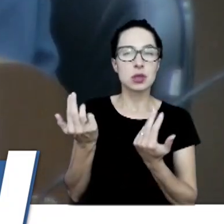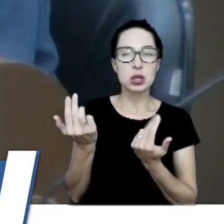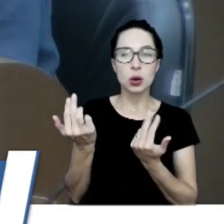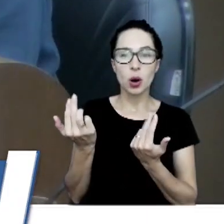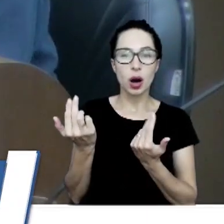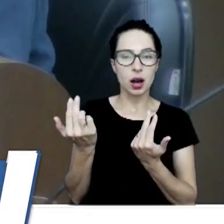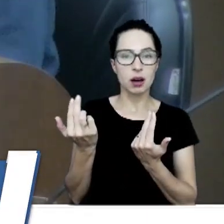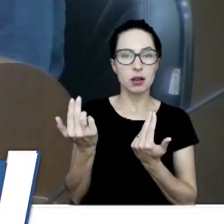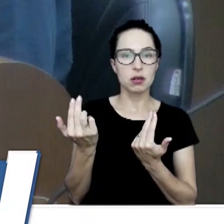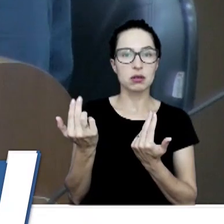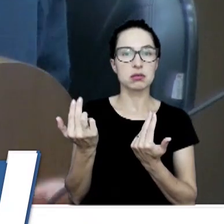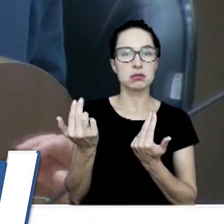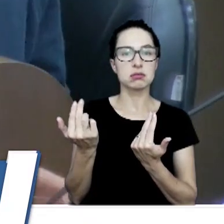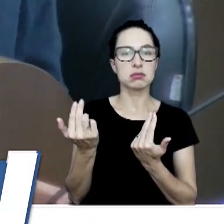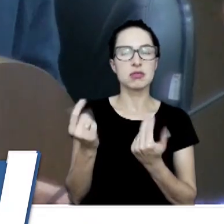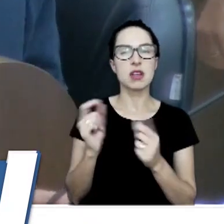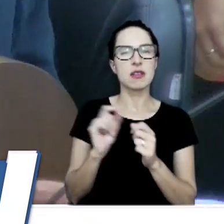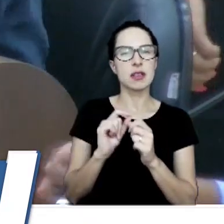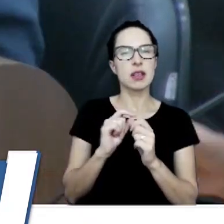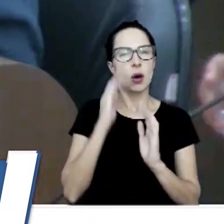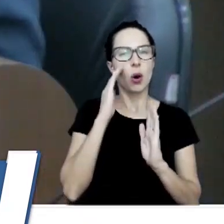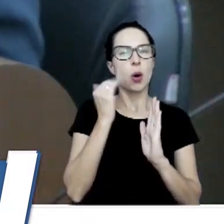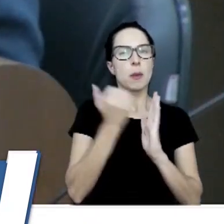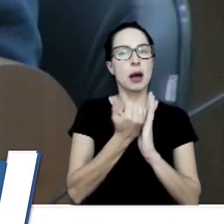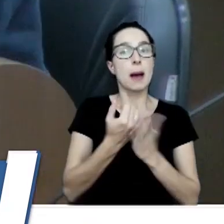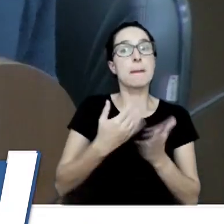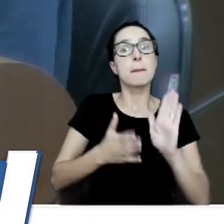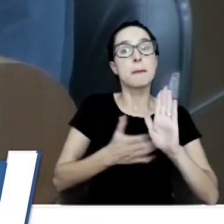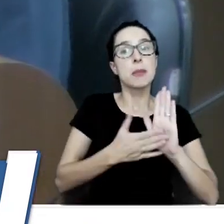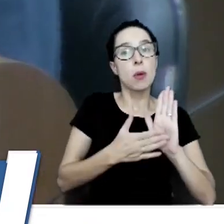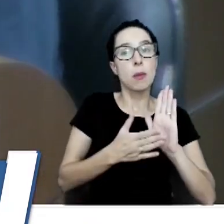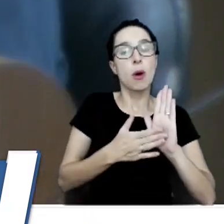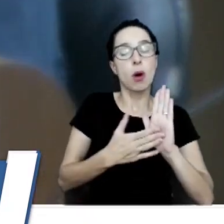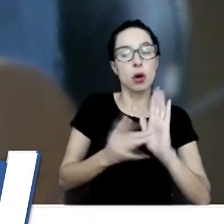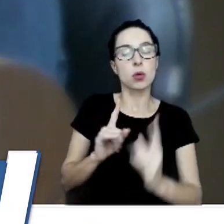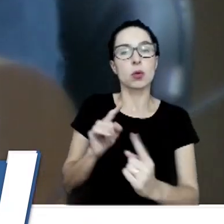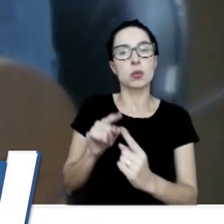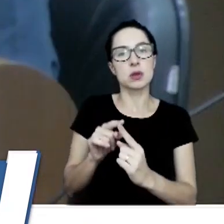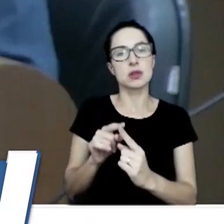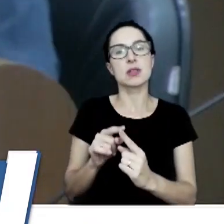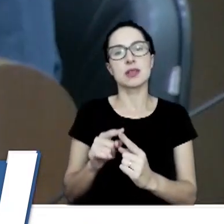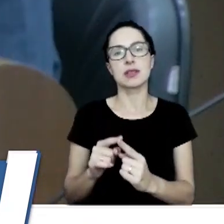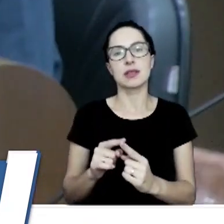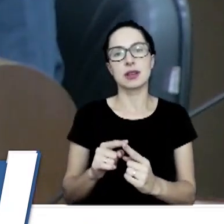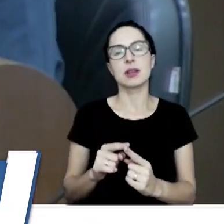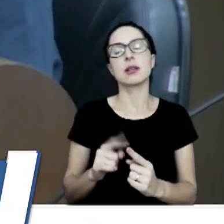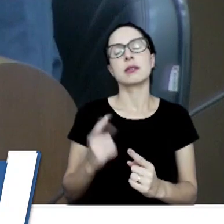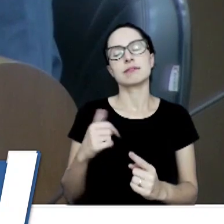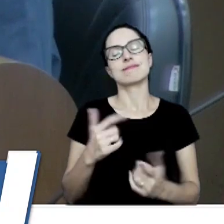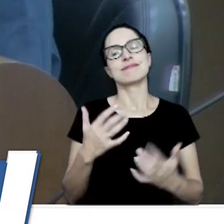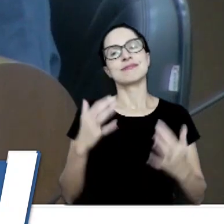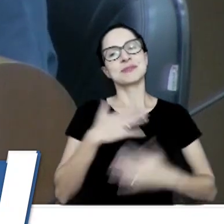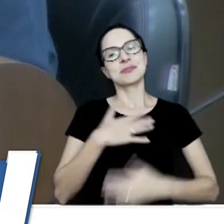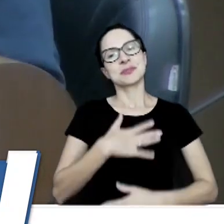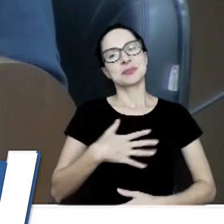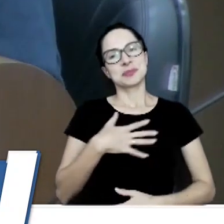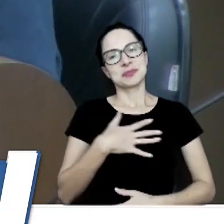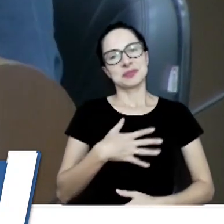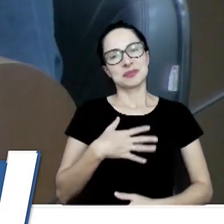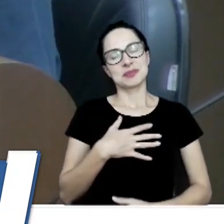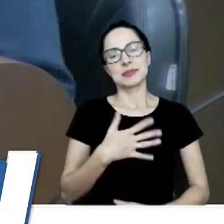parte de escritura, tudo aquilo que determina tesouraria, e são, aliás,